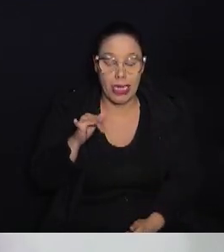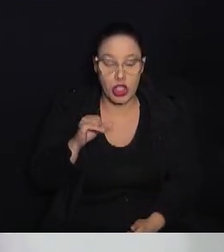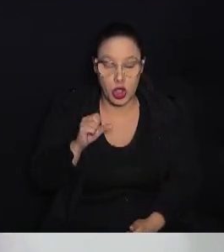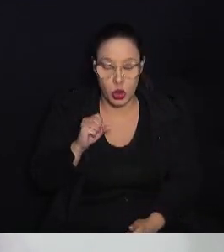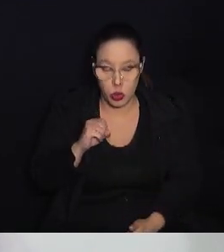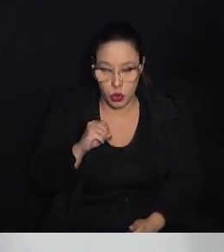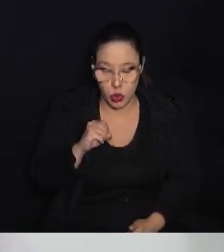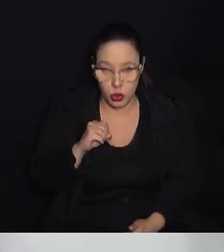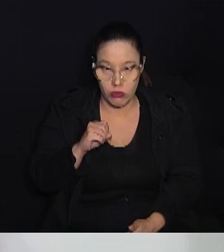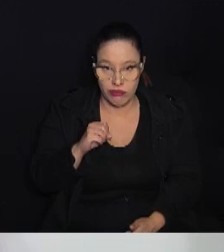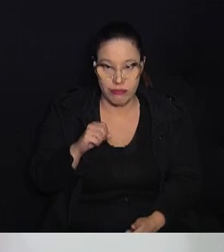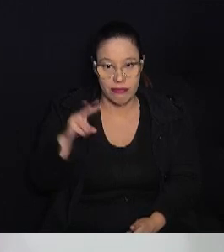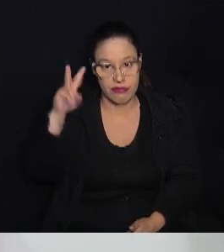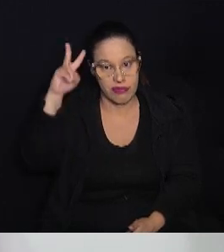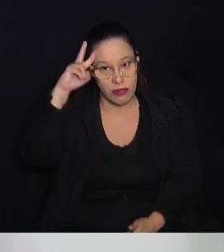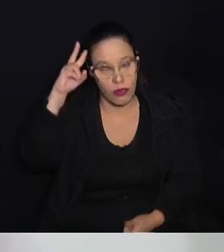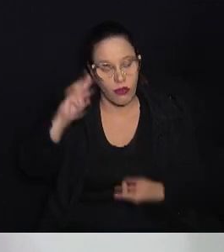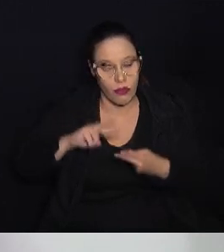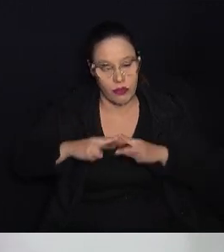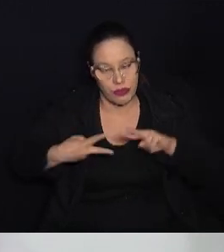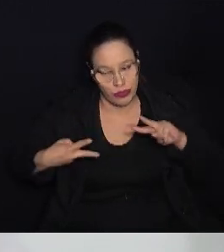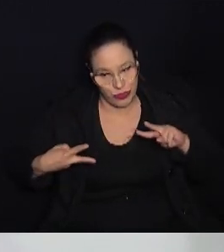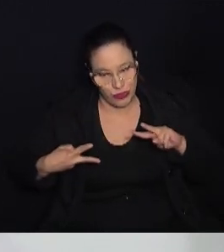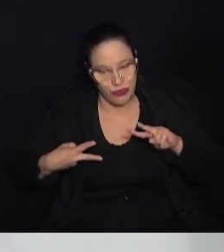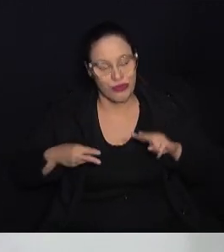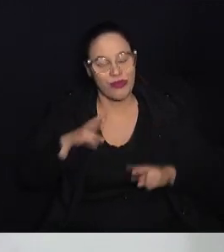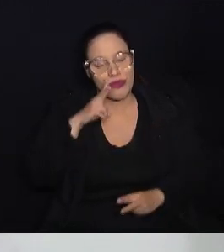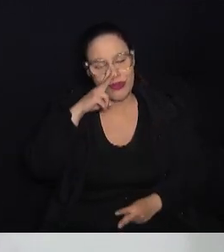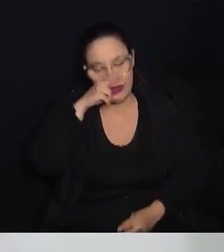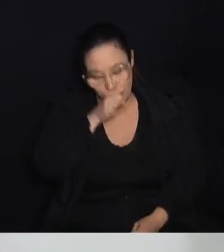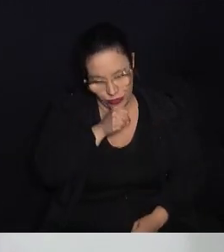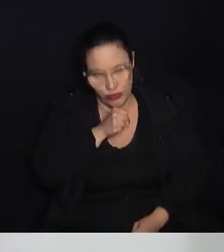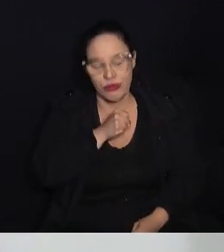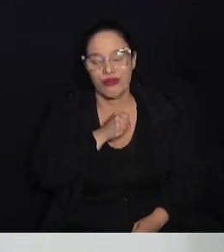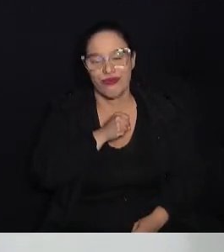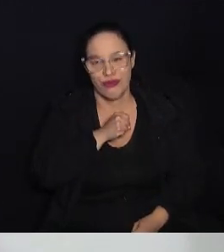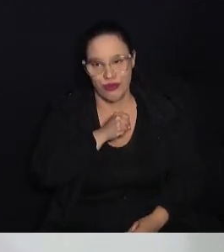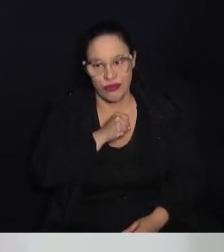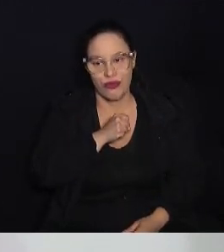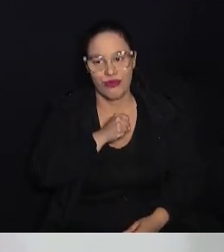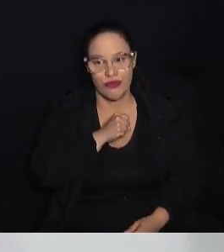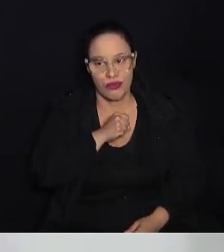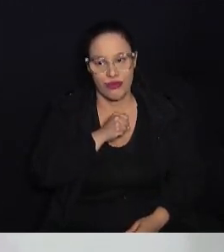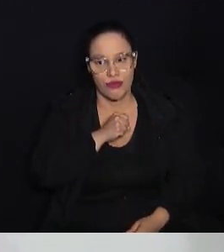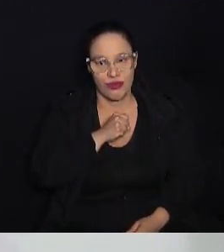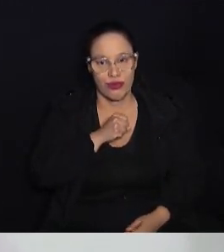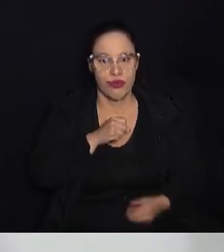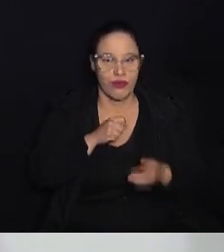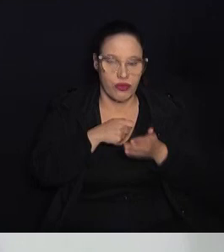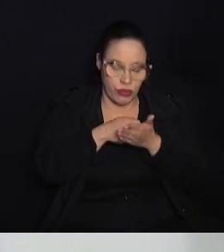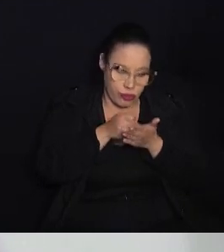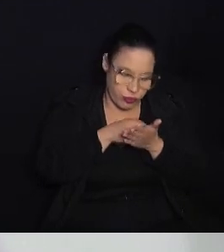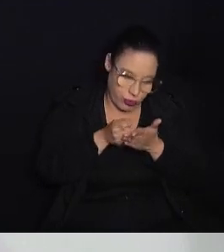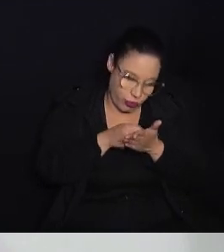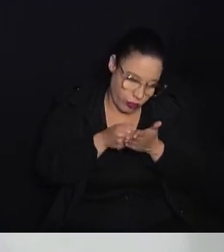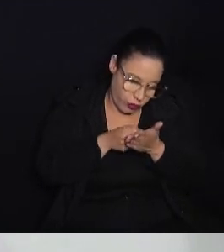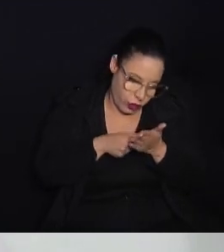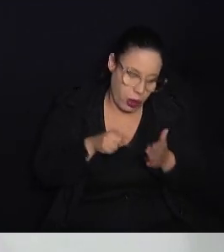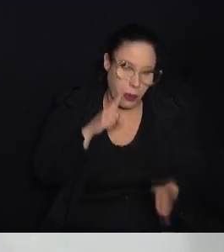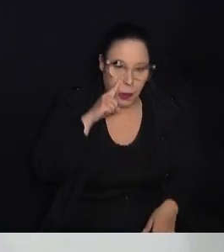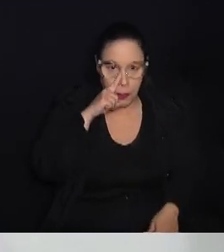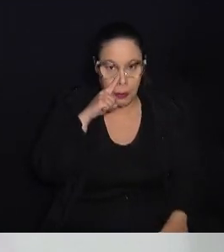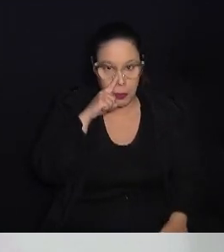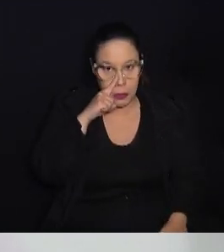lipídios, tem uma história familiar muito forte, pessoas que preencheram um questionário de risco